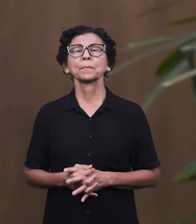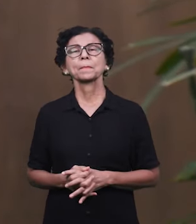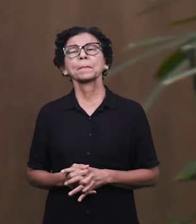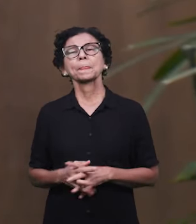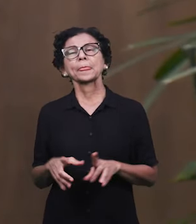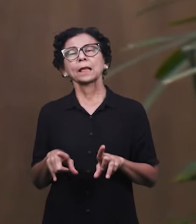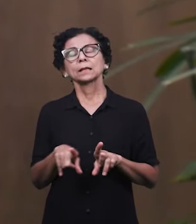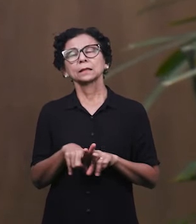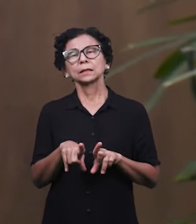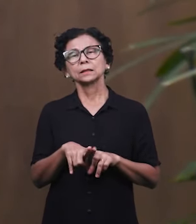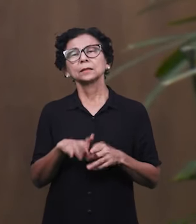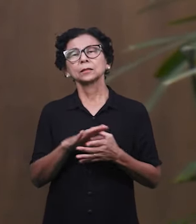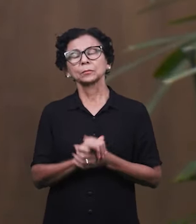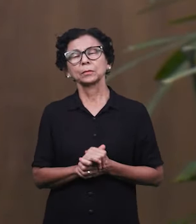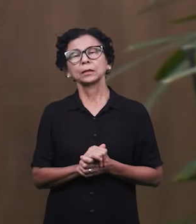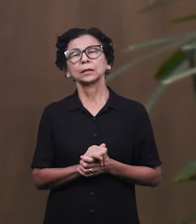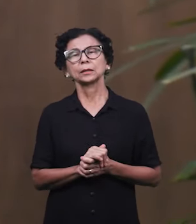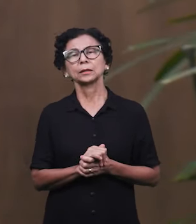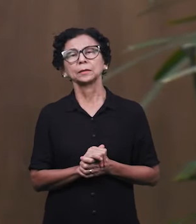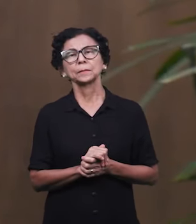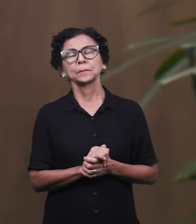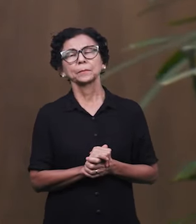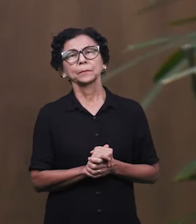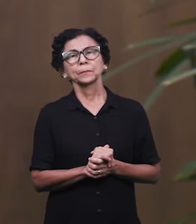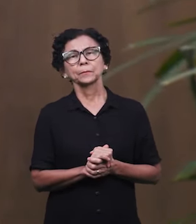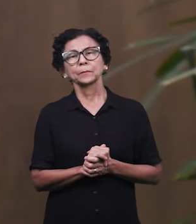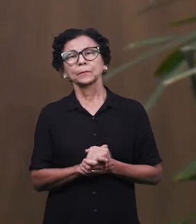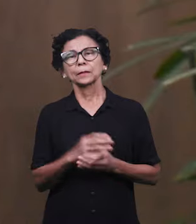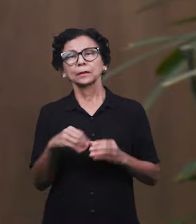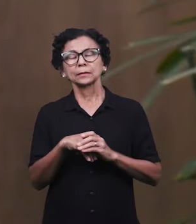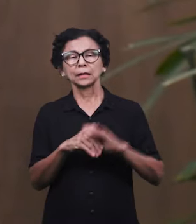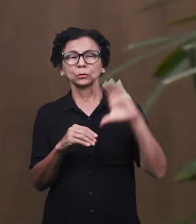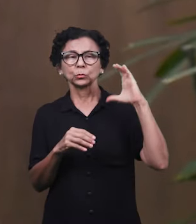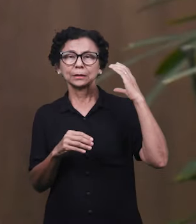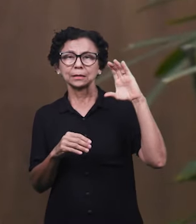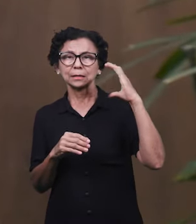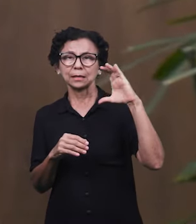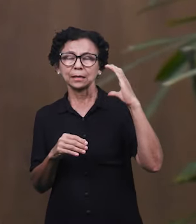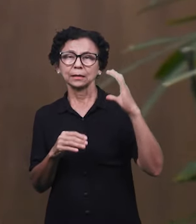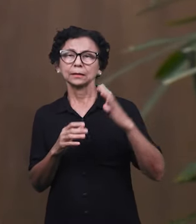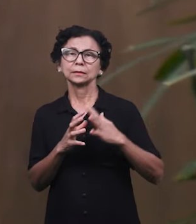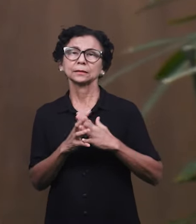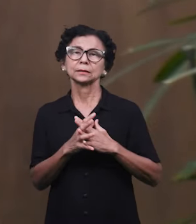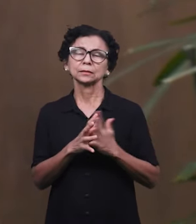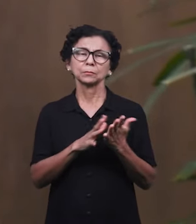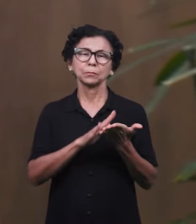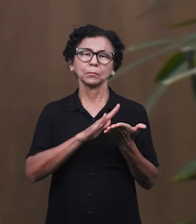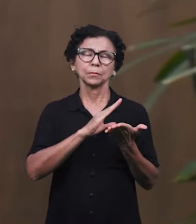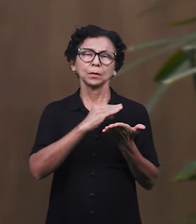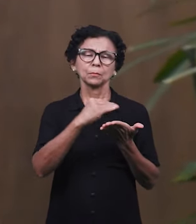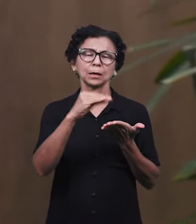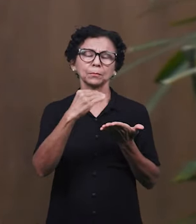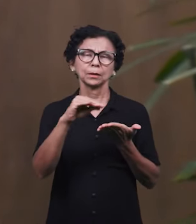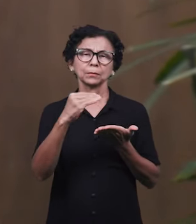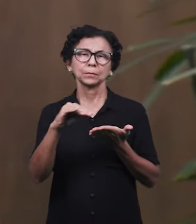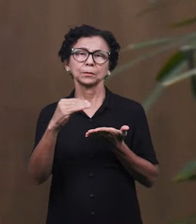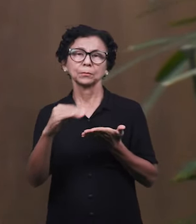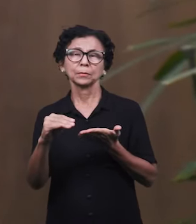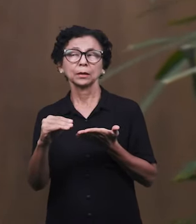vão coincidir, vão conferir com aquilo que está registrado na palavra de Deus. Então, isso é importante a gente